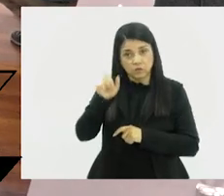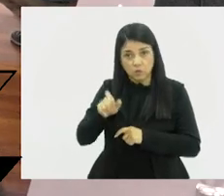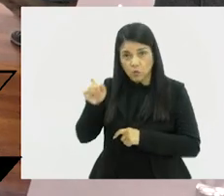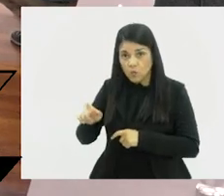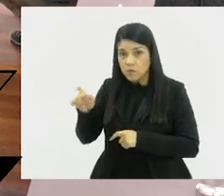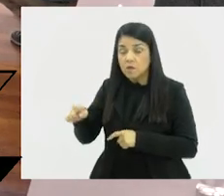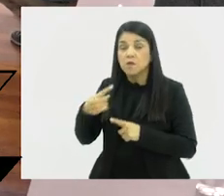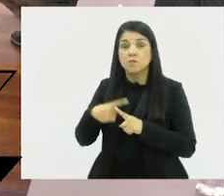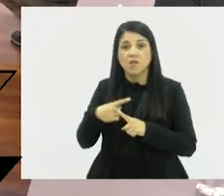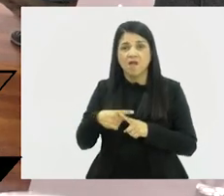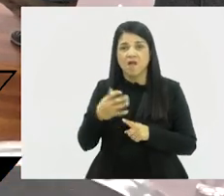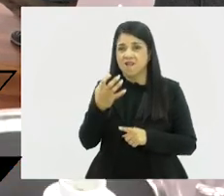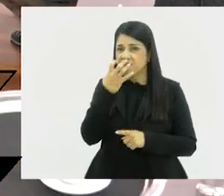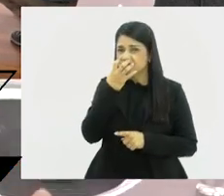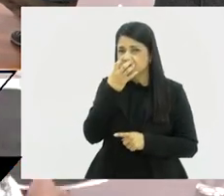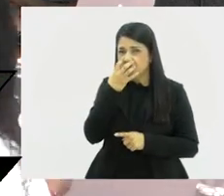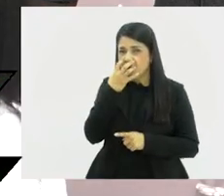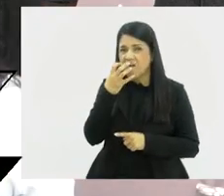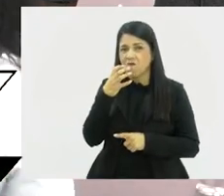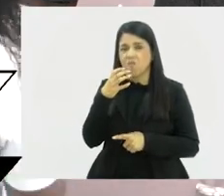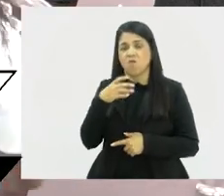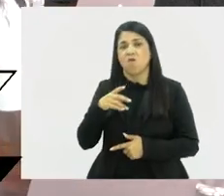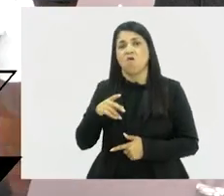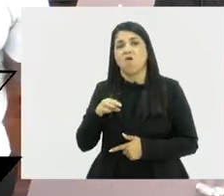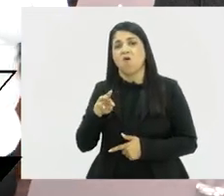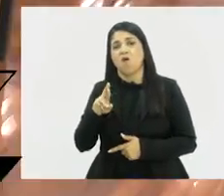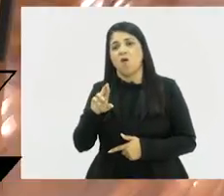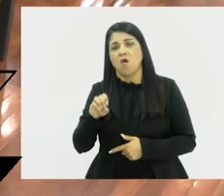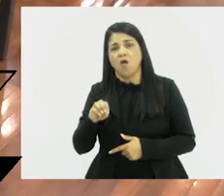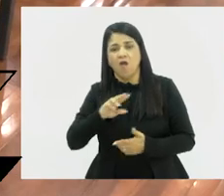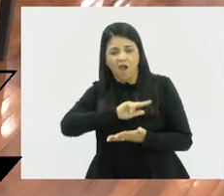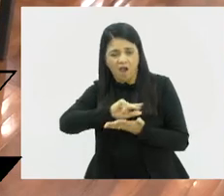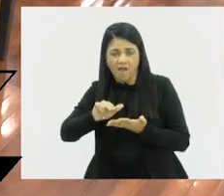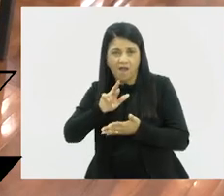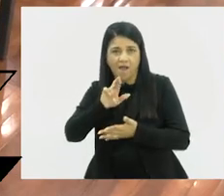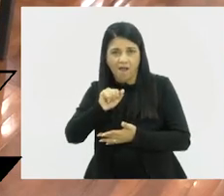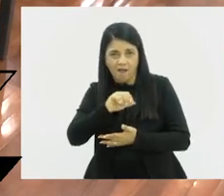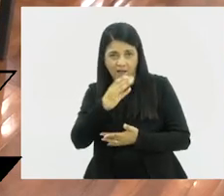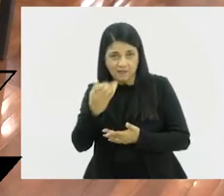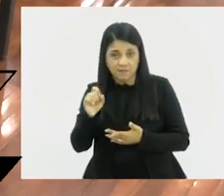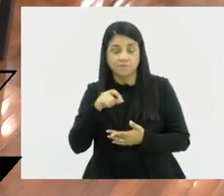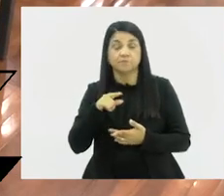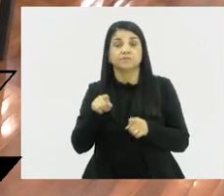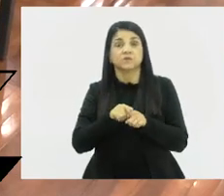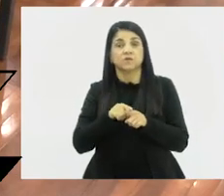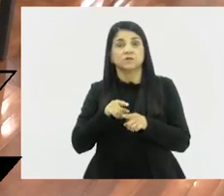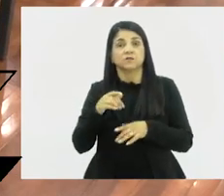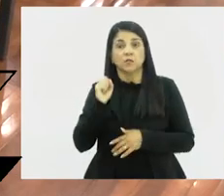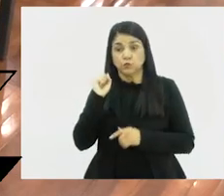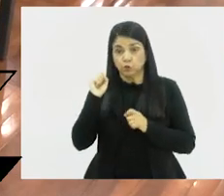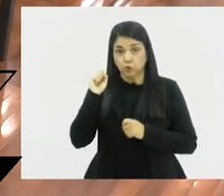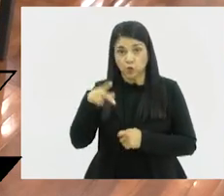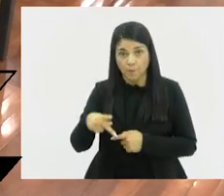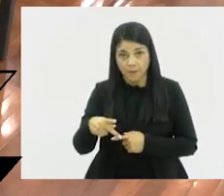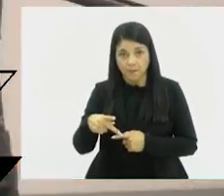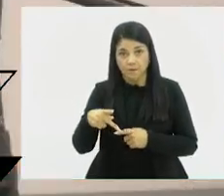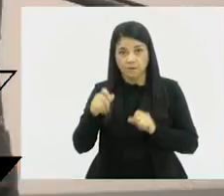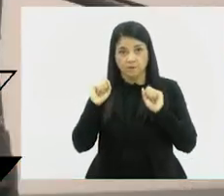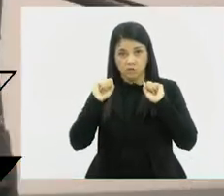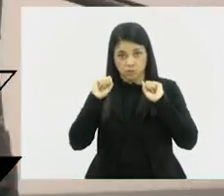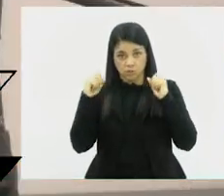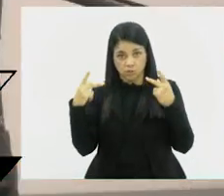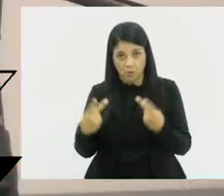feroz, um Rottweiler, um Doberman, um Fila, o próprio Pitbull, ele vai num shopping, e